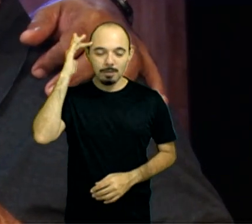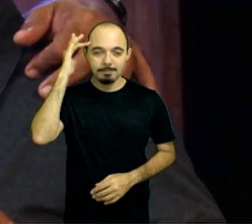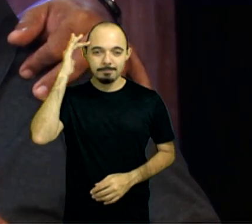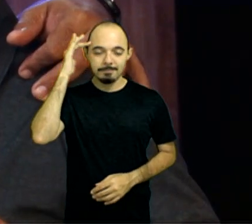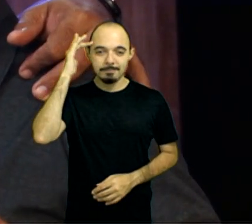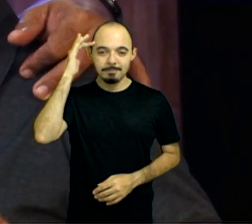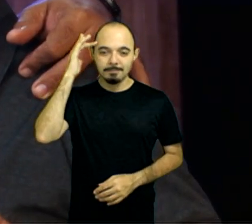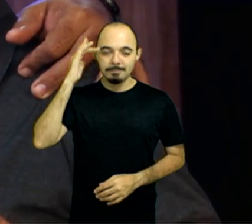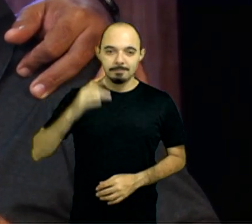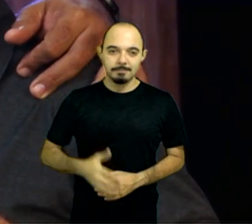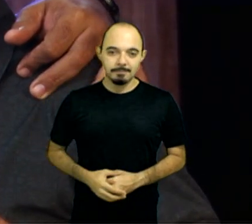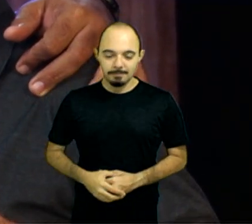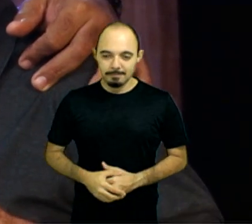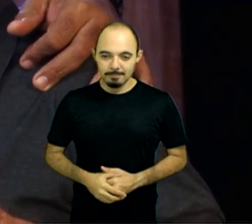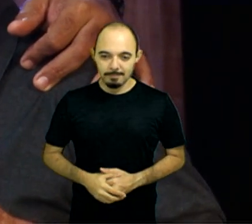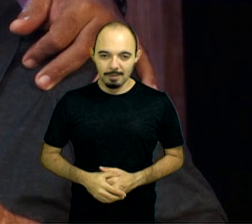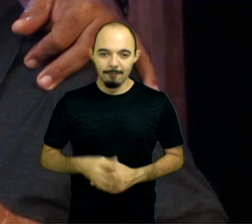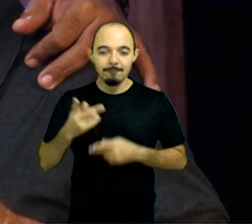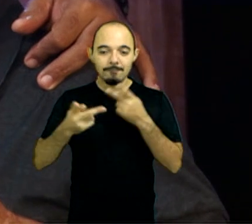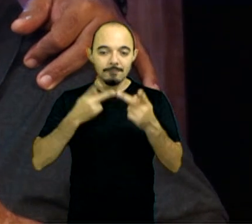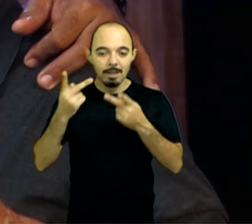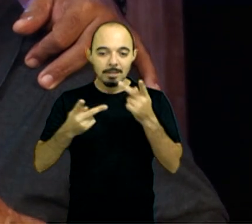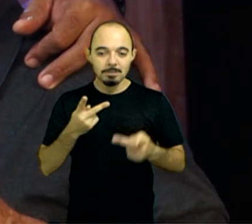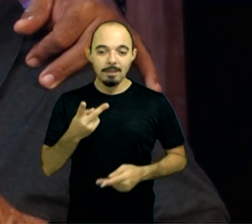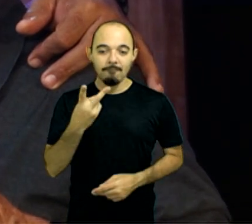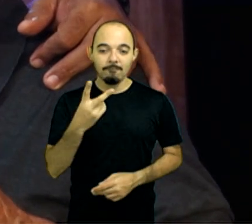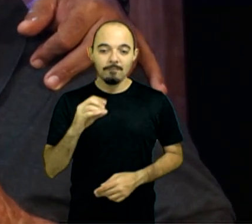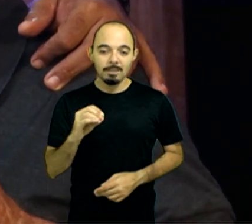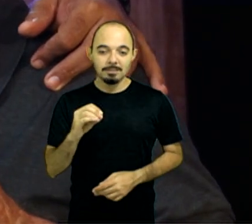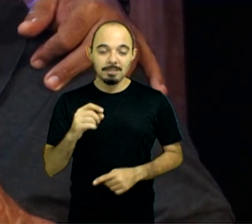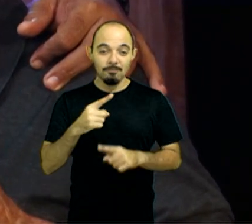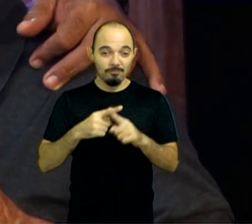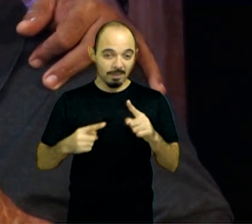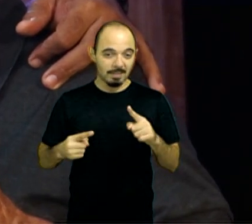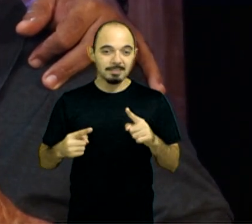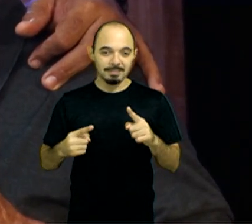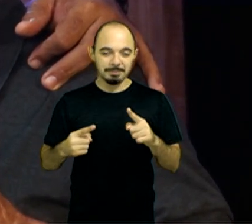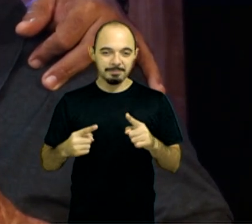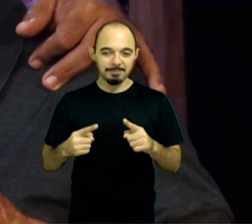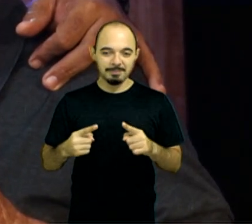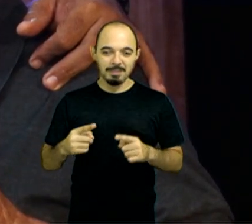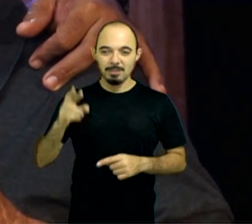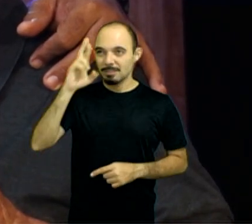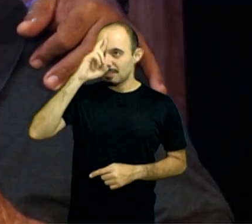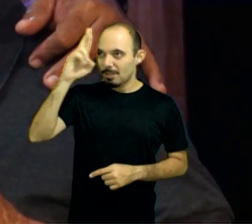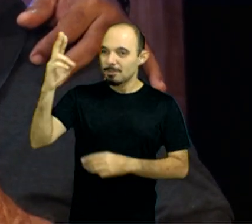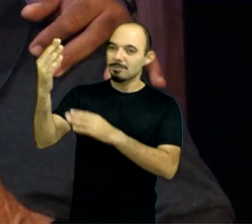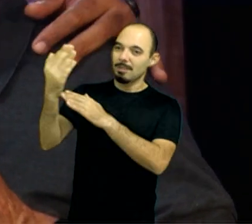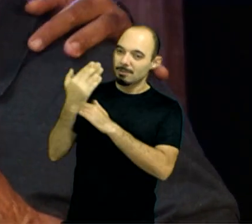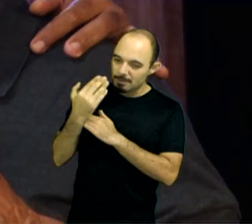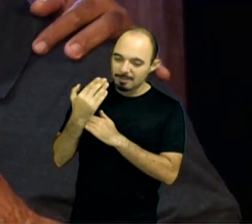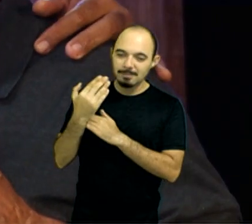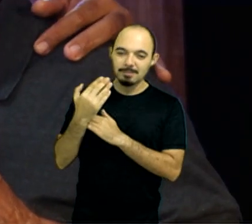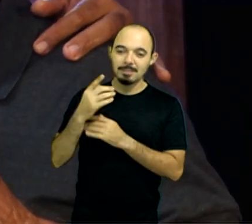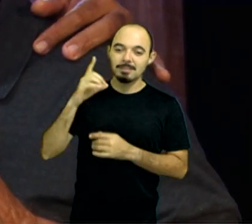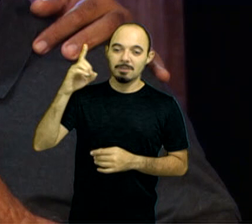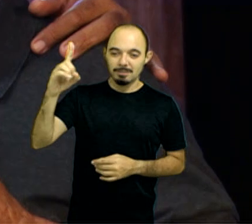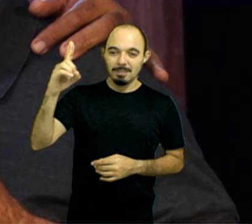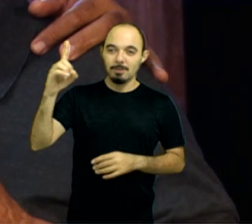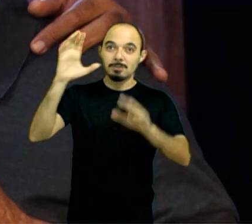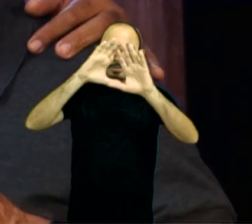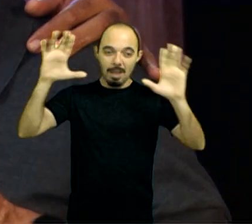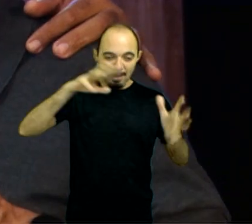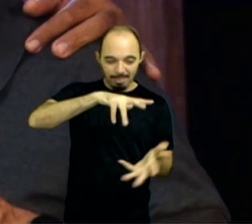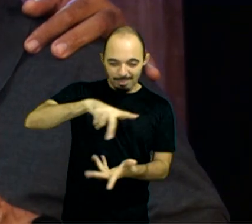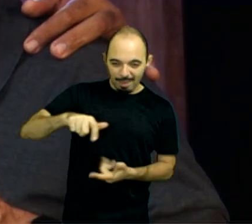menos 20 vezes ao dia, né? O meu socorro vem do Senhor que fez os céus e a terra. Meu socorro